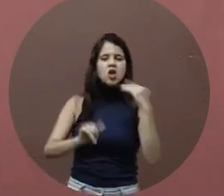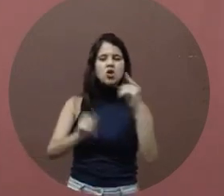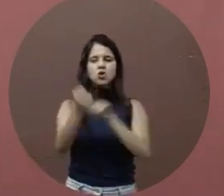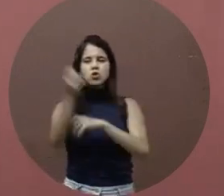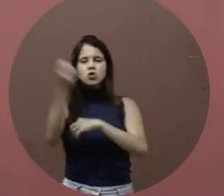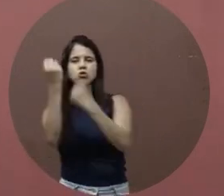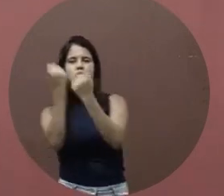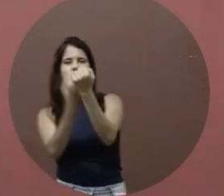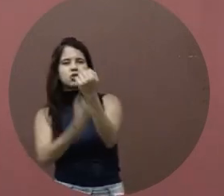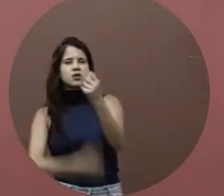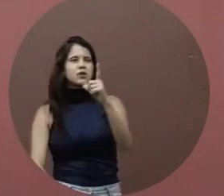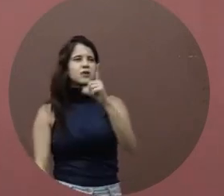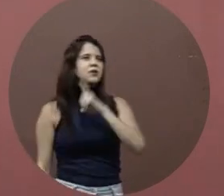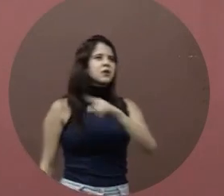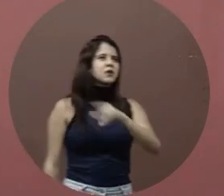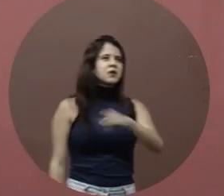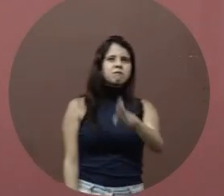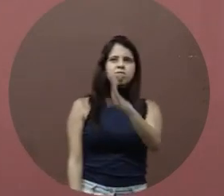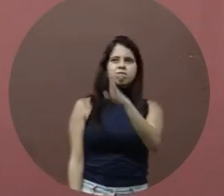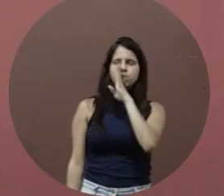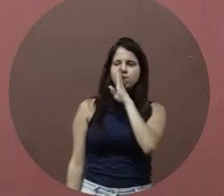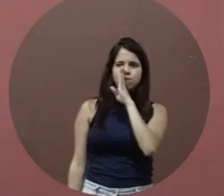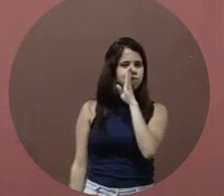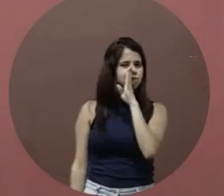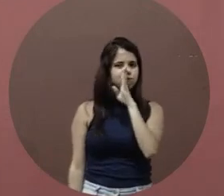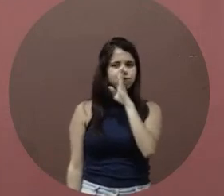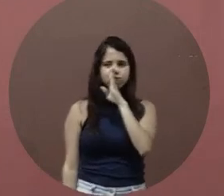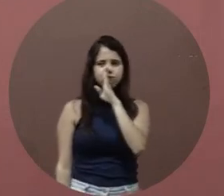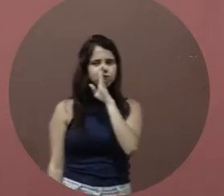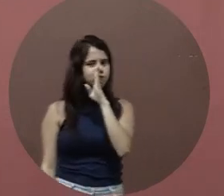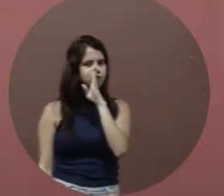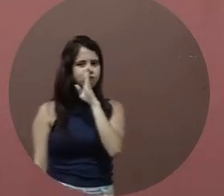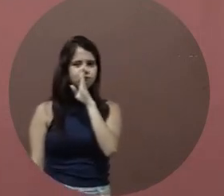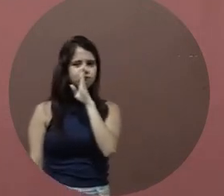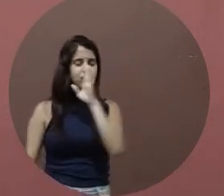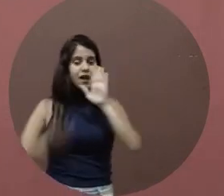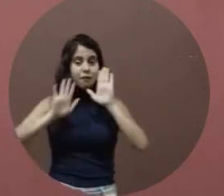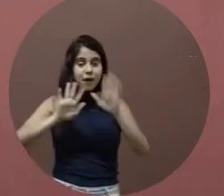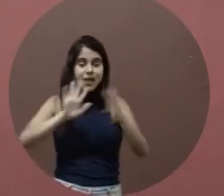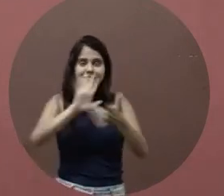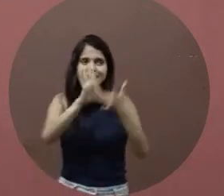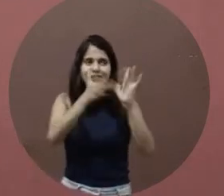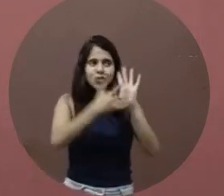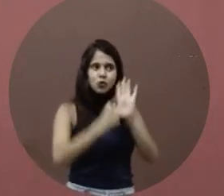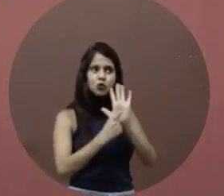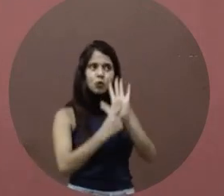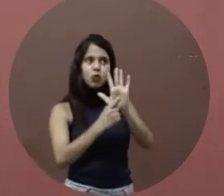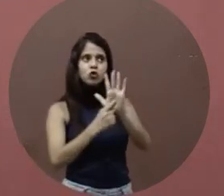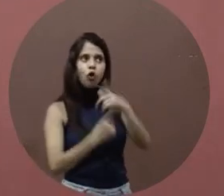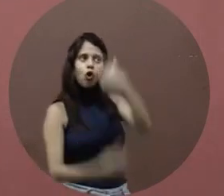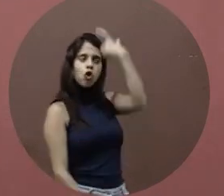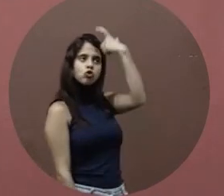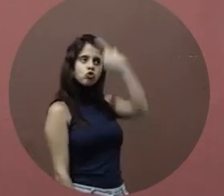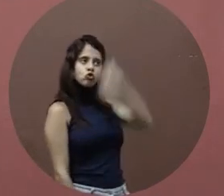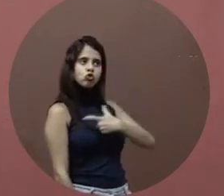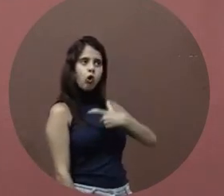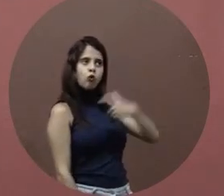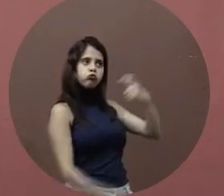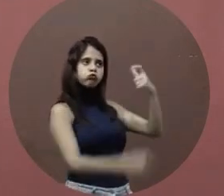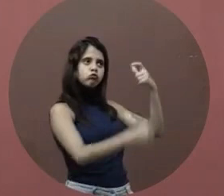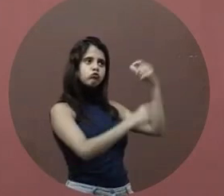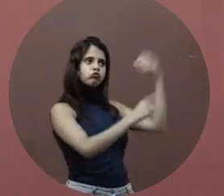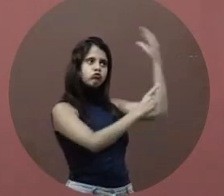essa cruz, sem se importar com a vergonha que esse mundo iria trazer para ele, mas ele mostrou que é rei, e ele nos resgatou, e ele